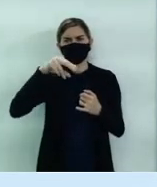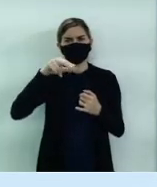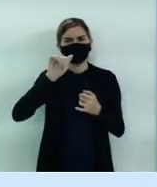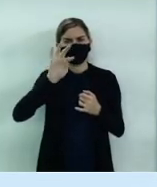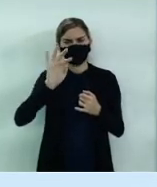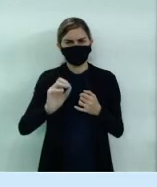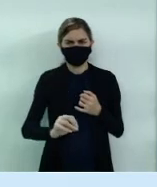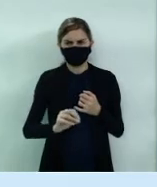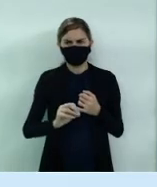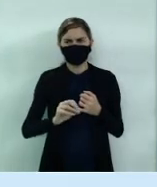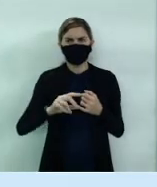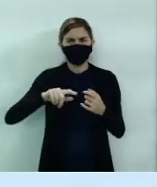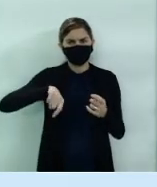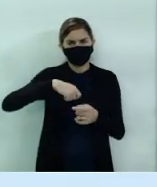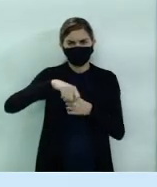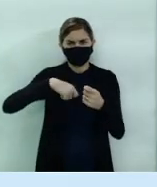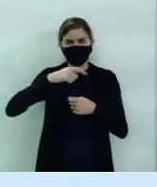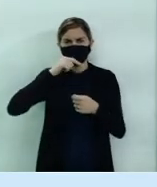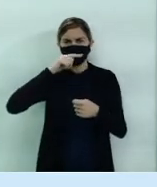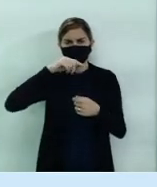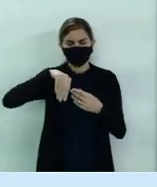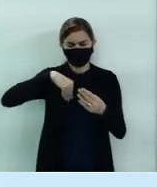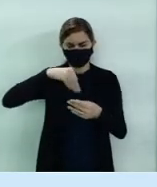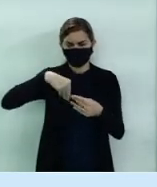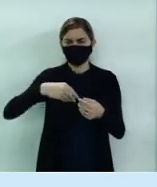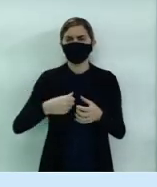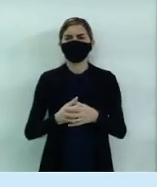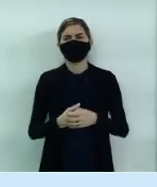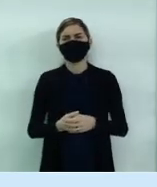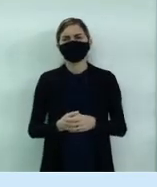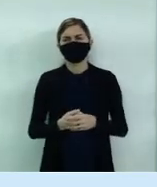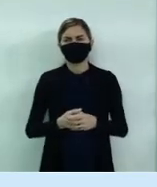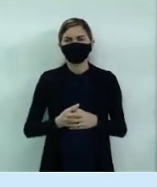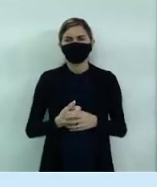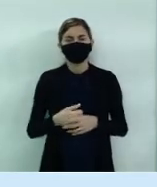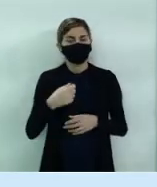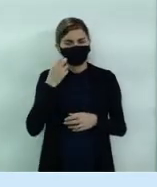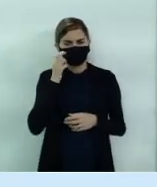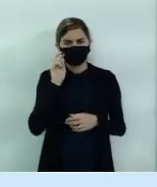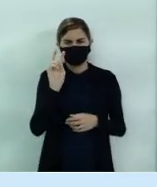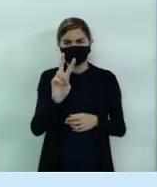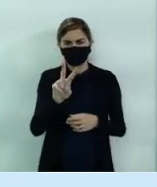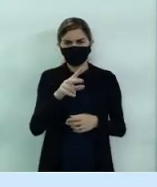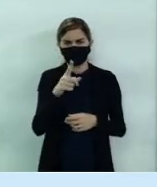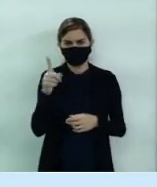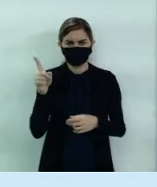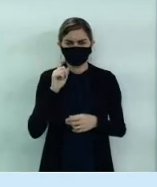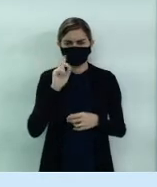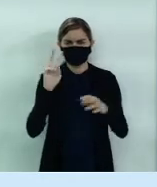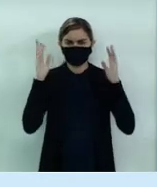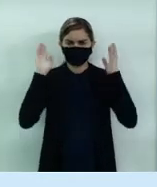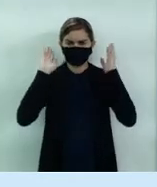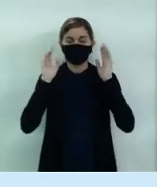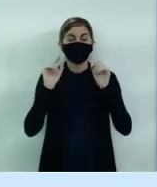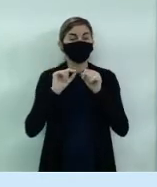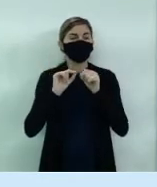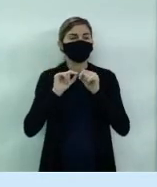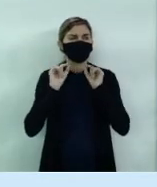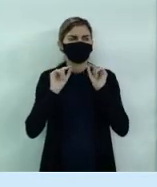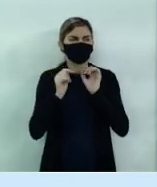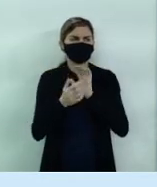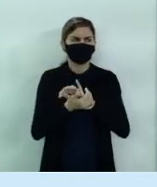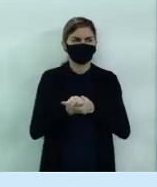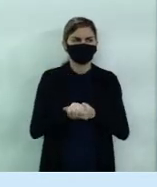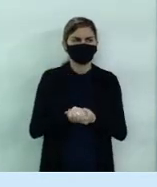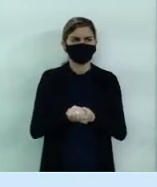de sódio mais a água, né? Deixa eu virar aqui assim para vocês. Aí o que é que eu vou fazer? Vou